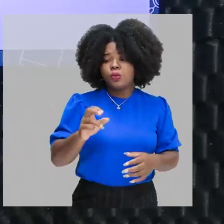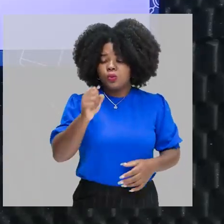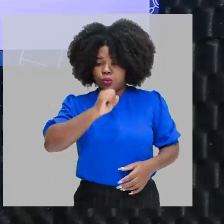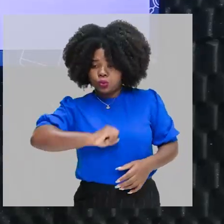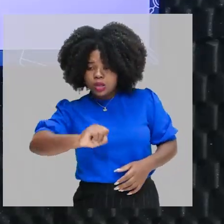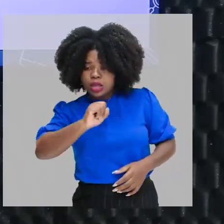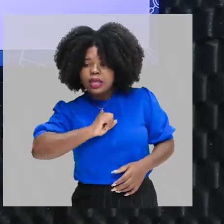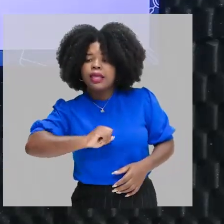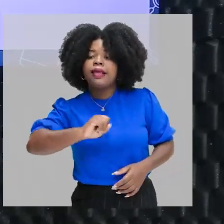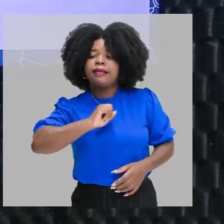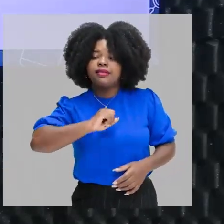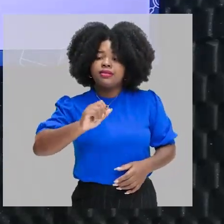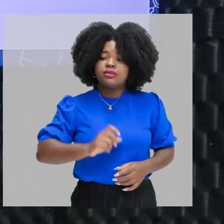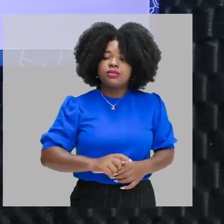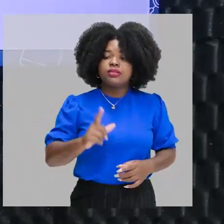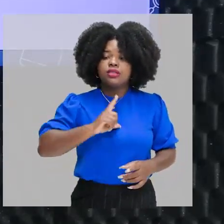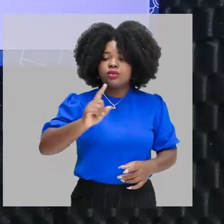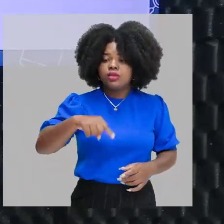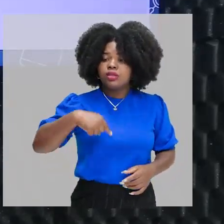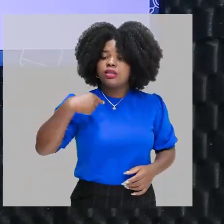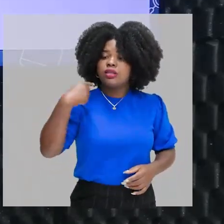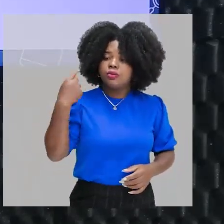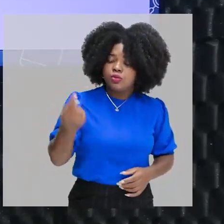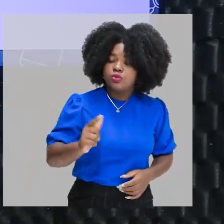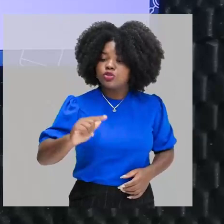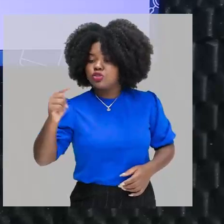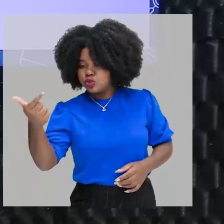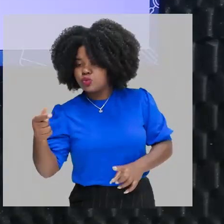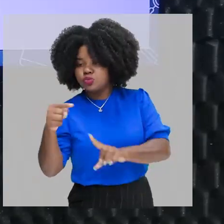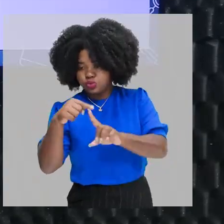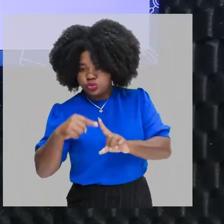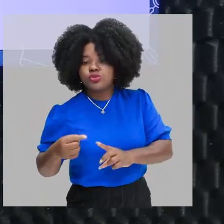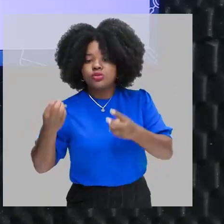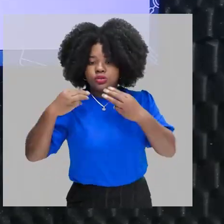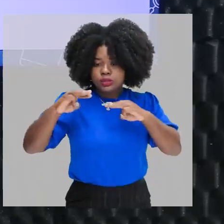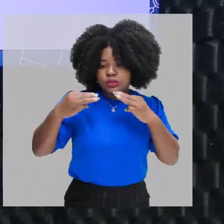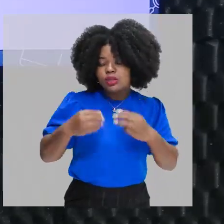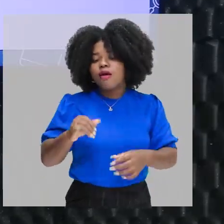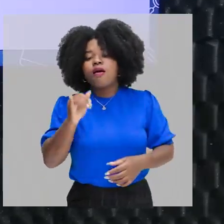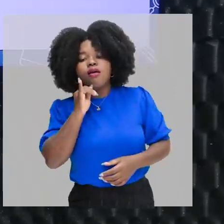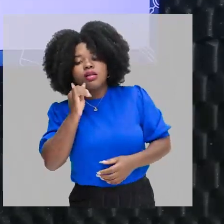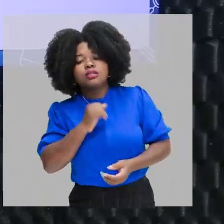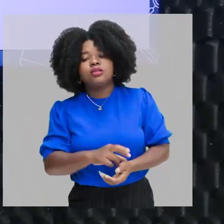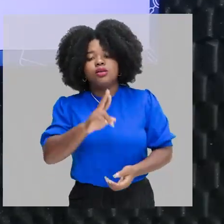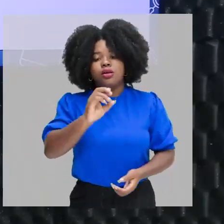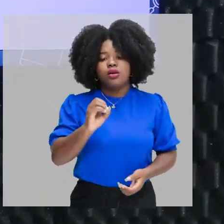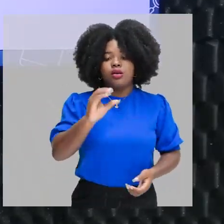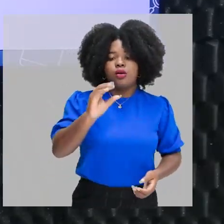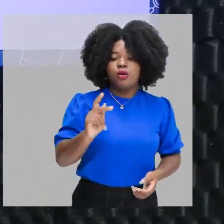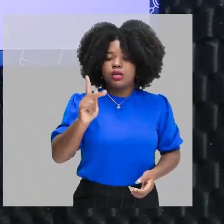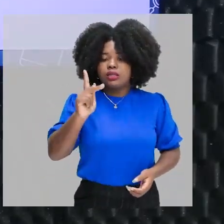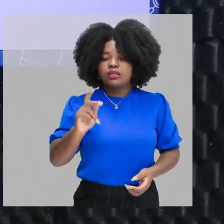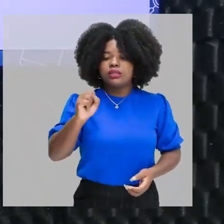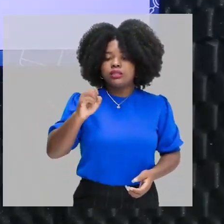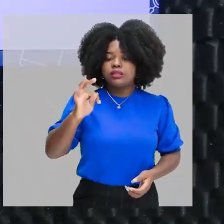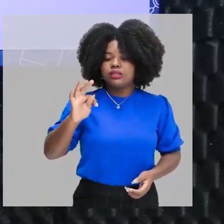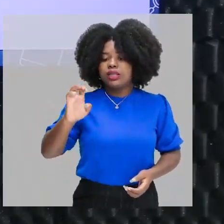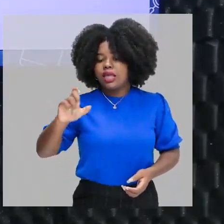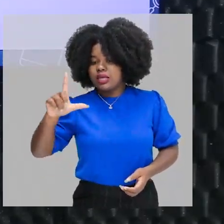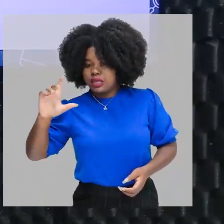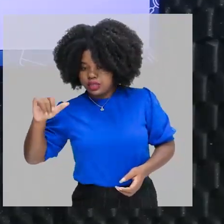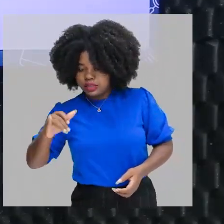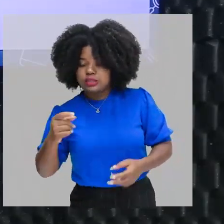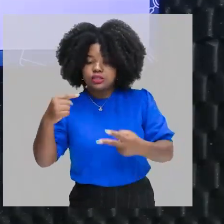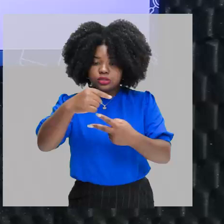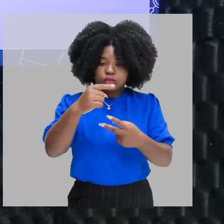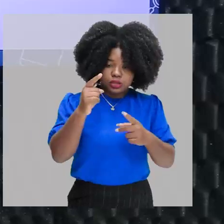de outros gêneros, como, por exemplo, o ska e o rocksteady, que são dois estilos também